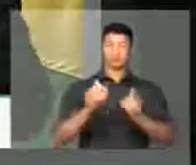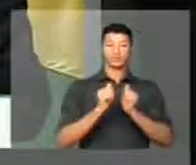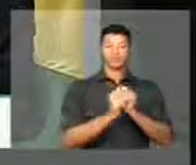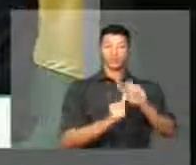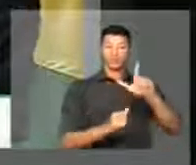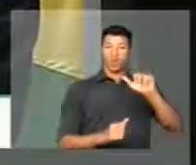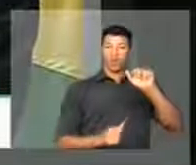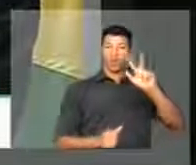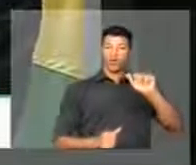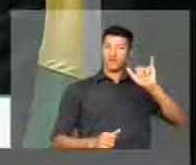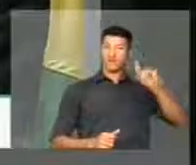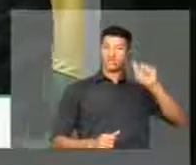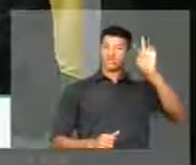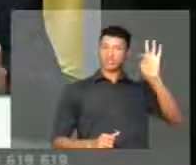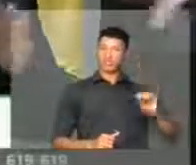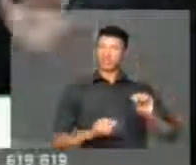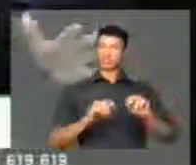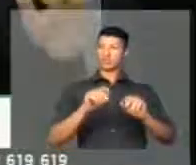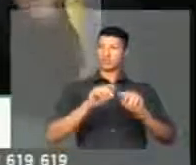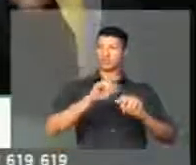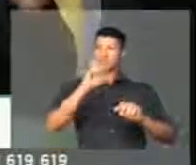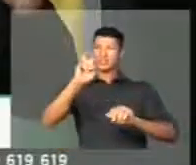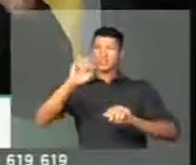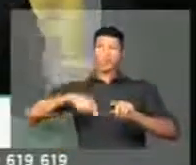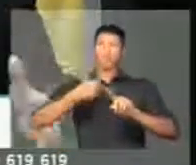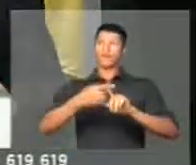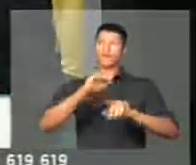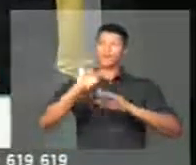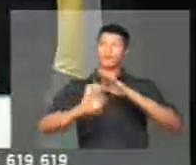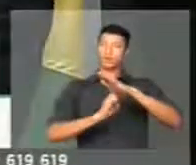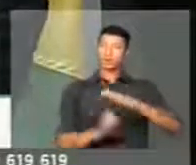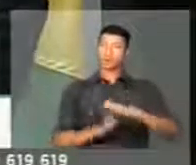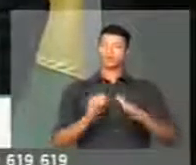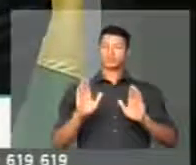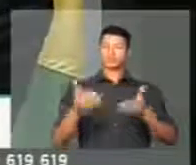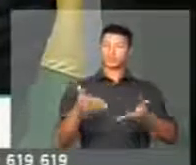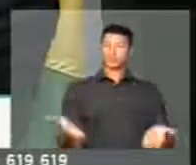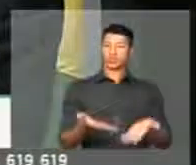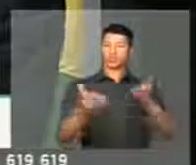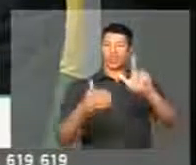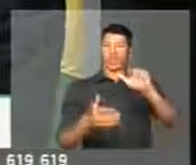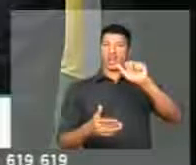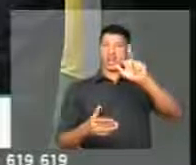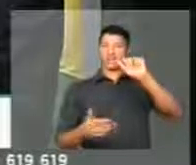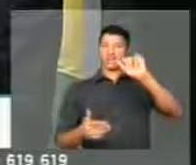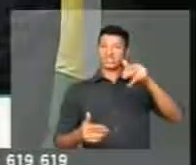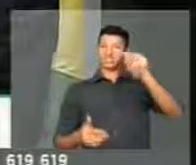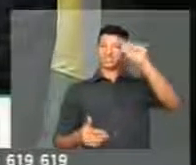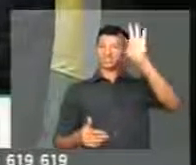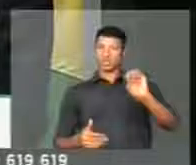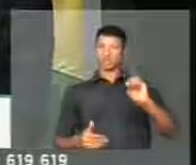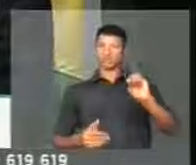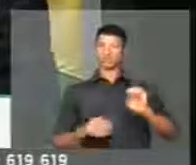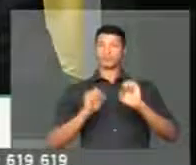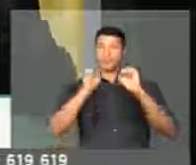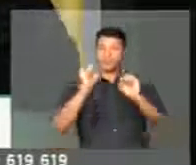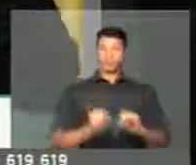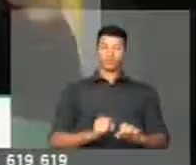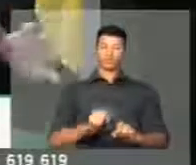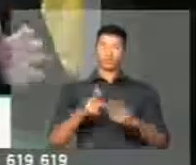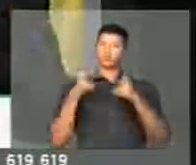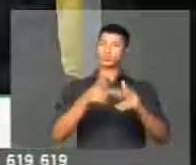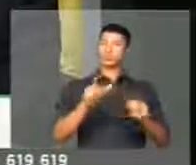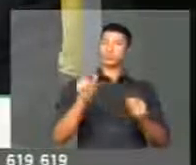Lava Jato, as 5 maiores empresas envolvidas no Lava Jato, pudessem,